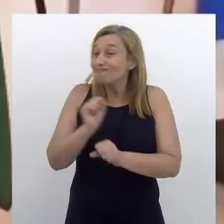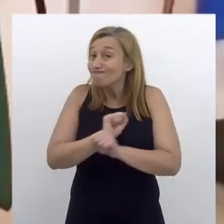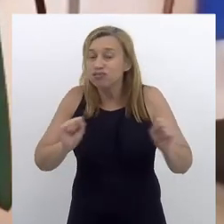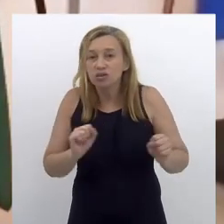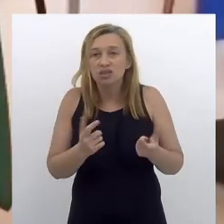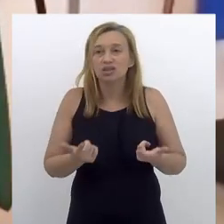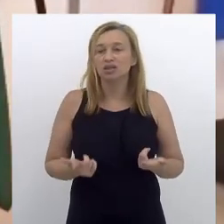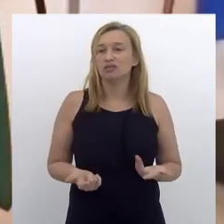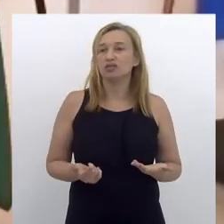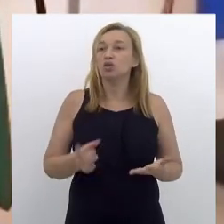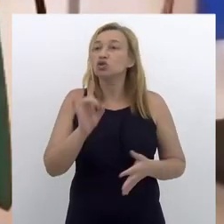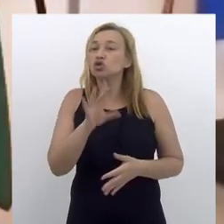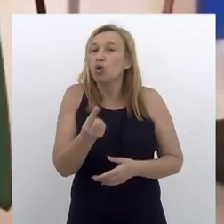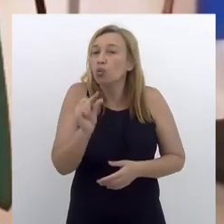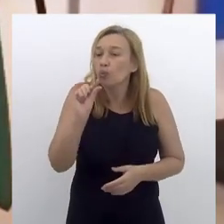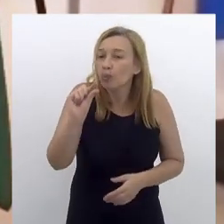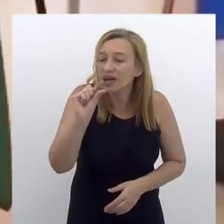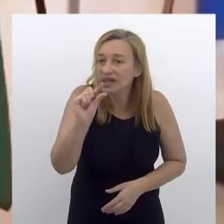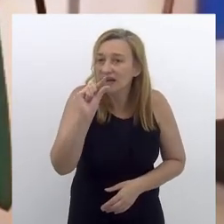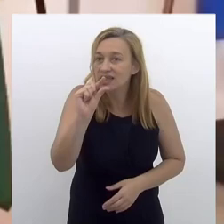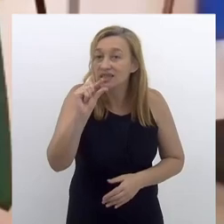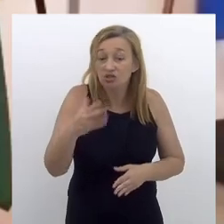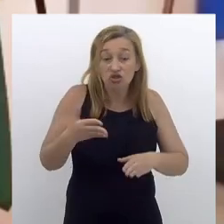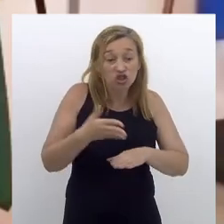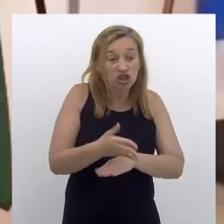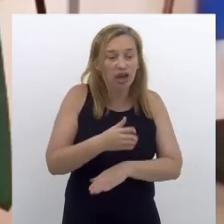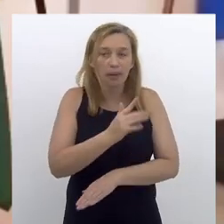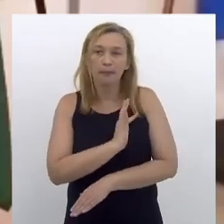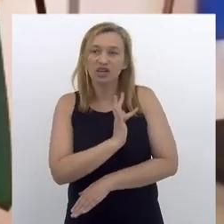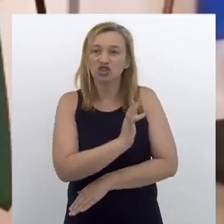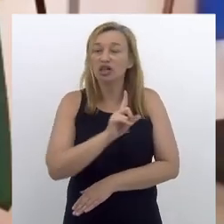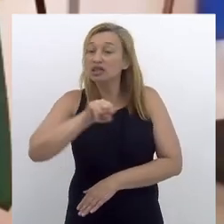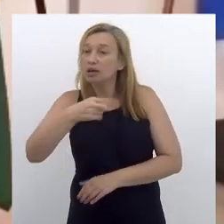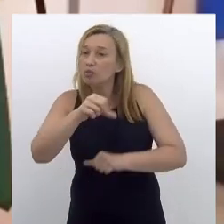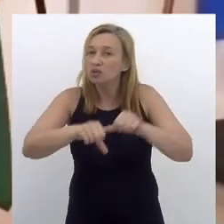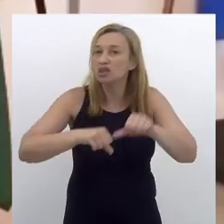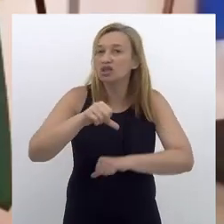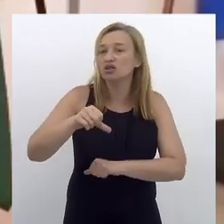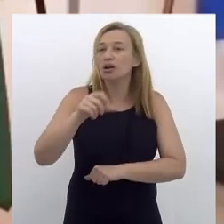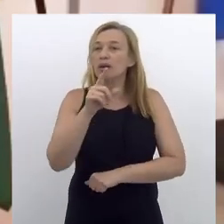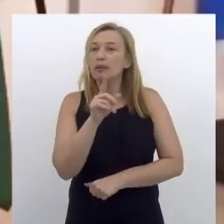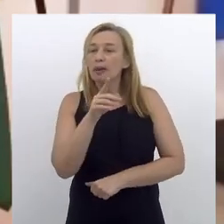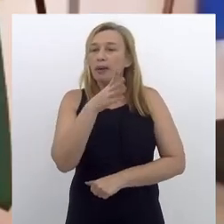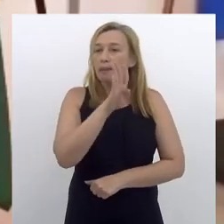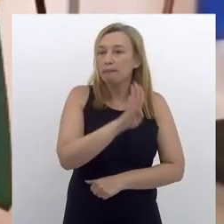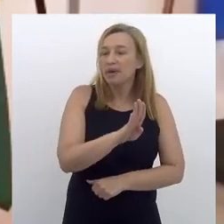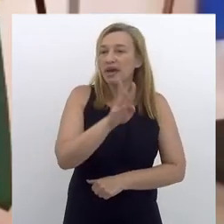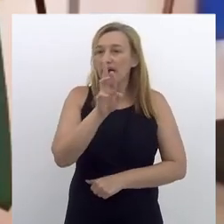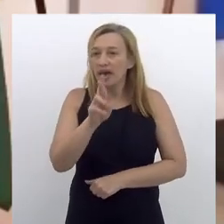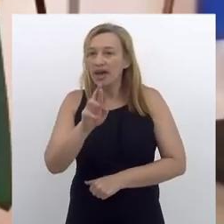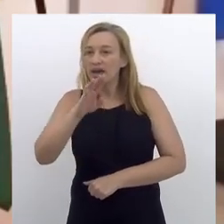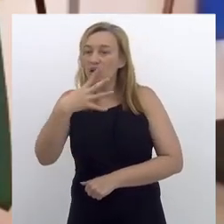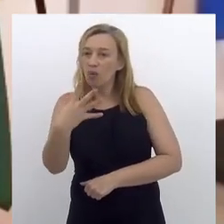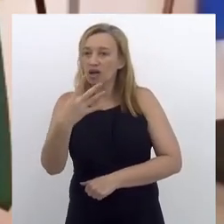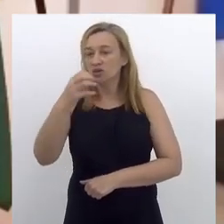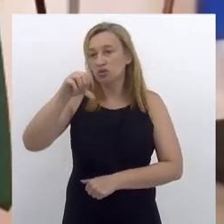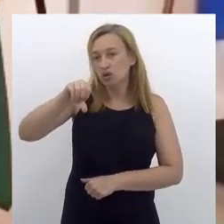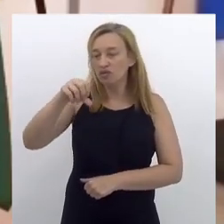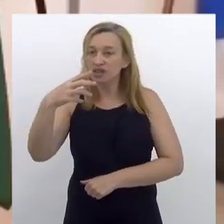chamava de RJ-109. Era só um pedacinho indo à Baixada, e depois foi transformado na